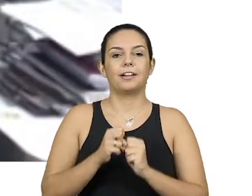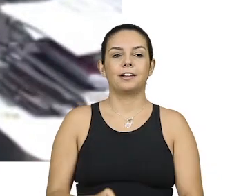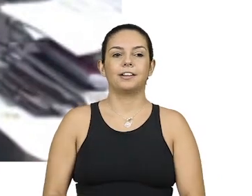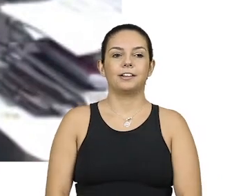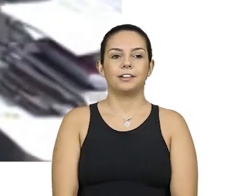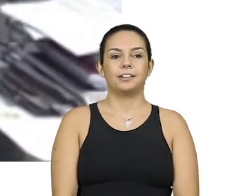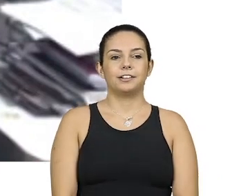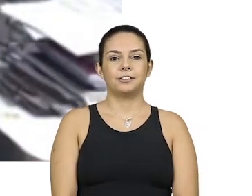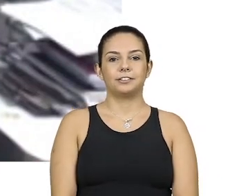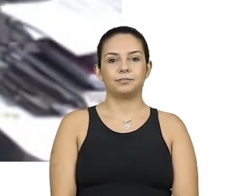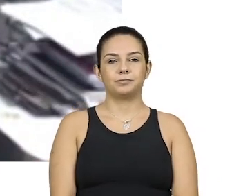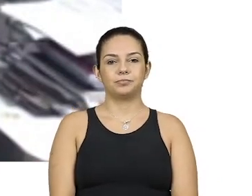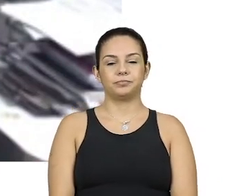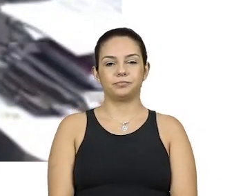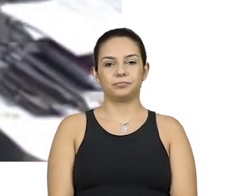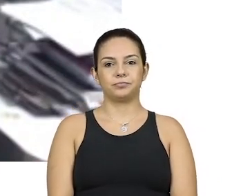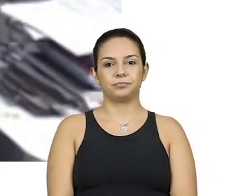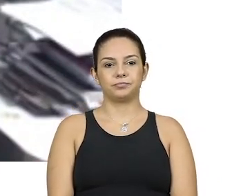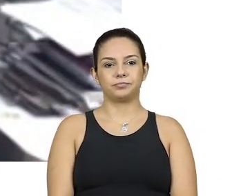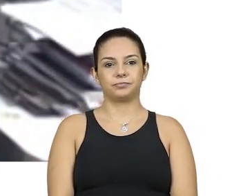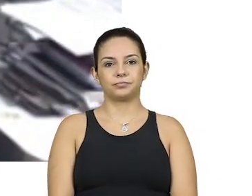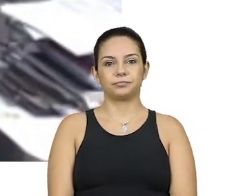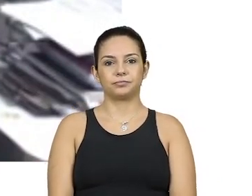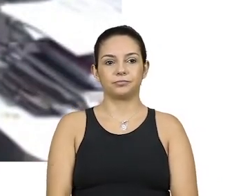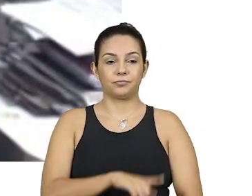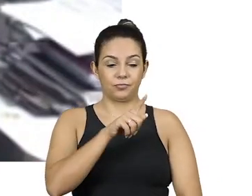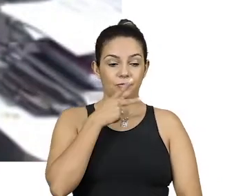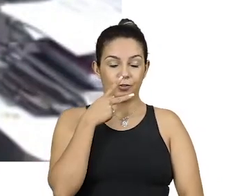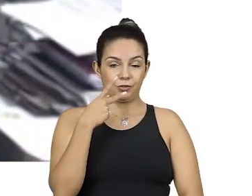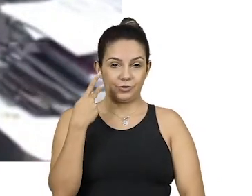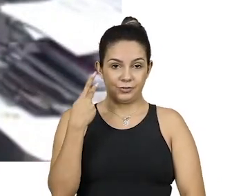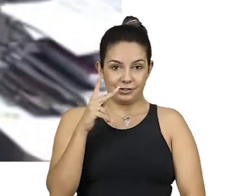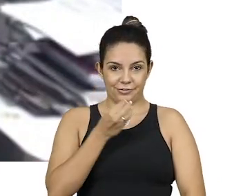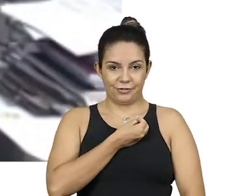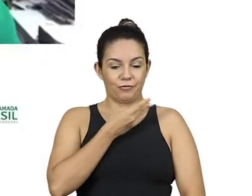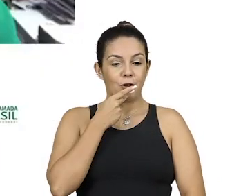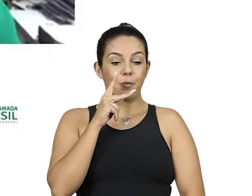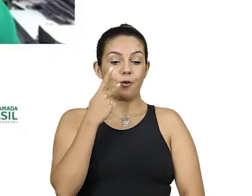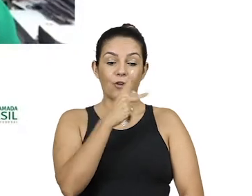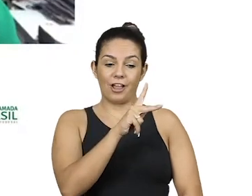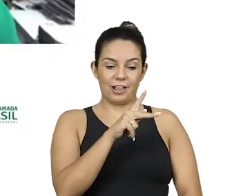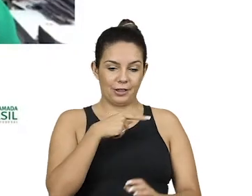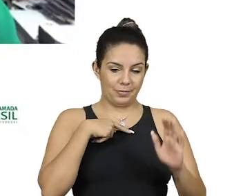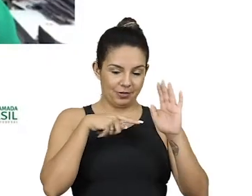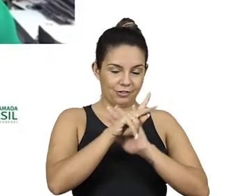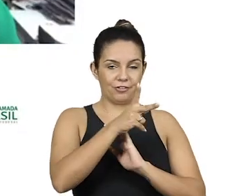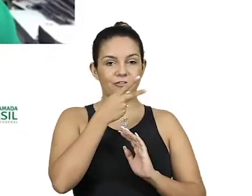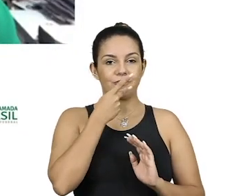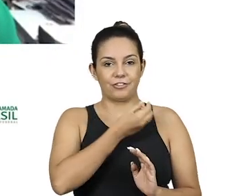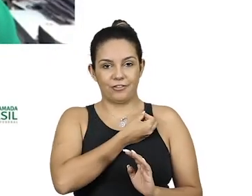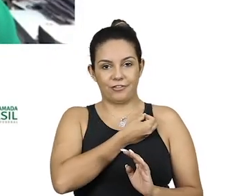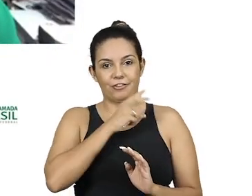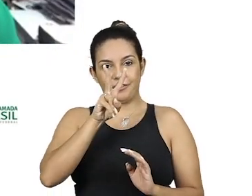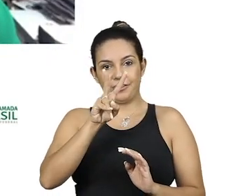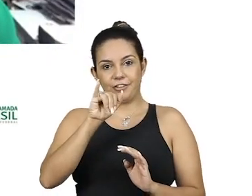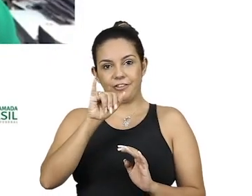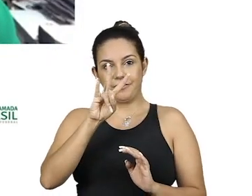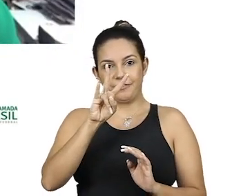E essa vivacidade, me fala um pouco. Aliás, nós já conversamos isso algumas